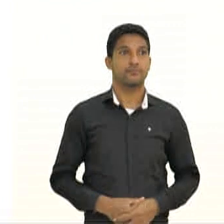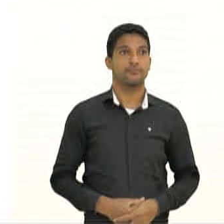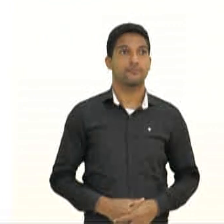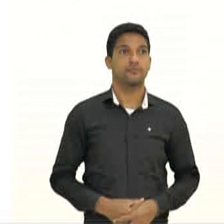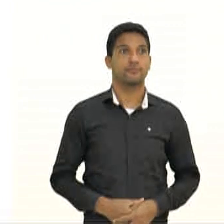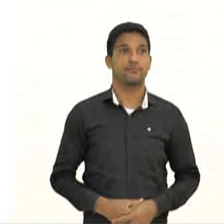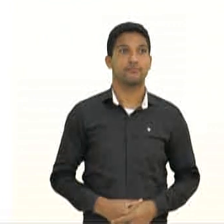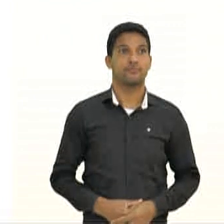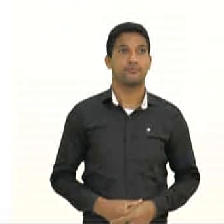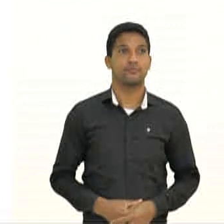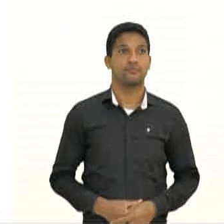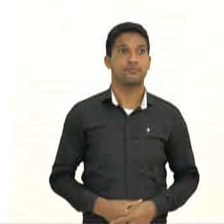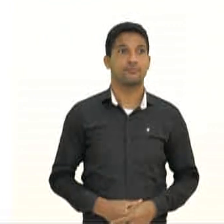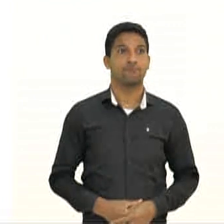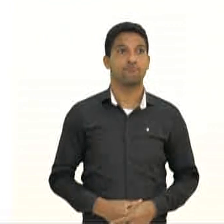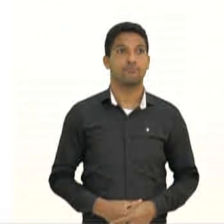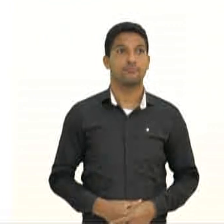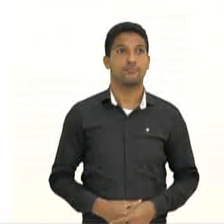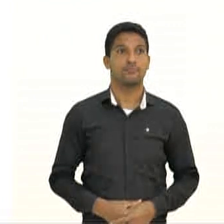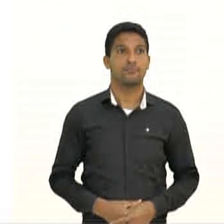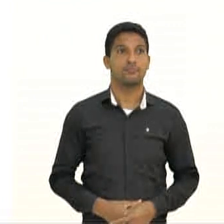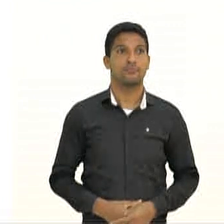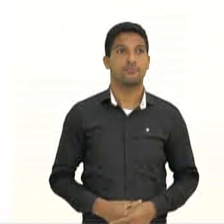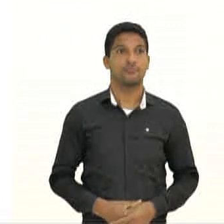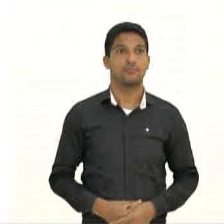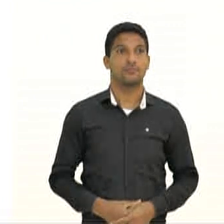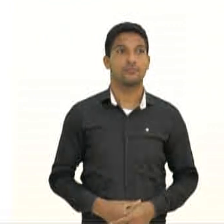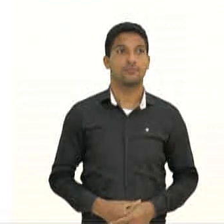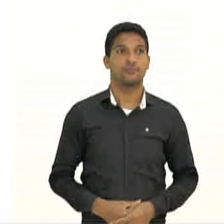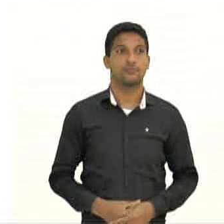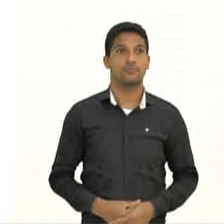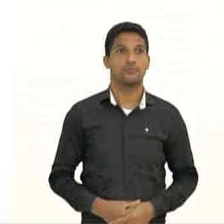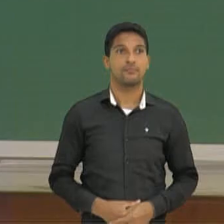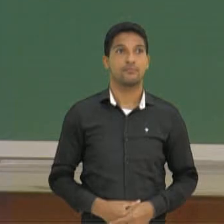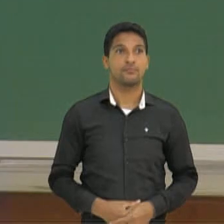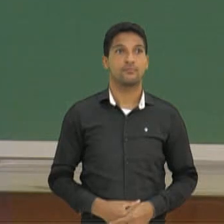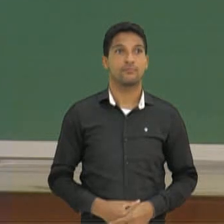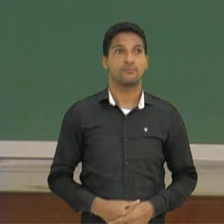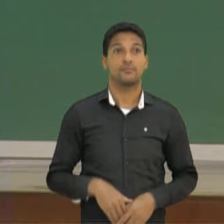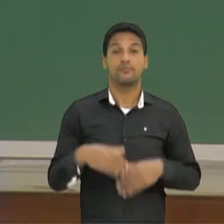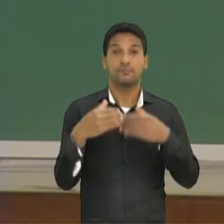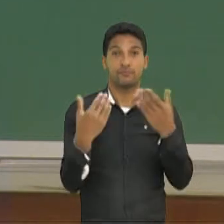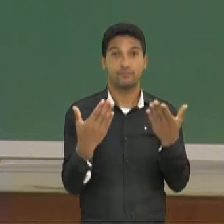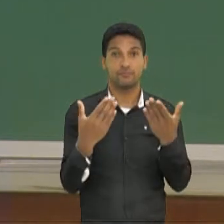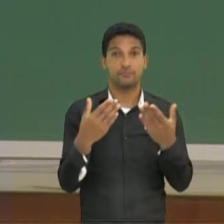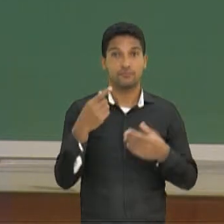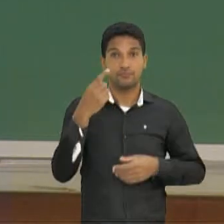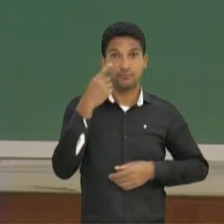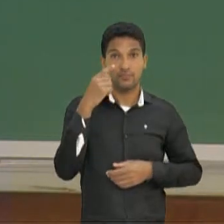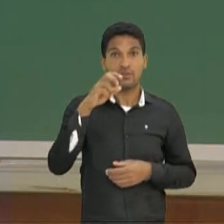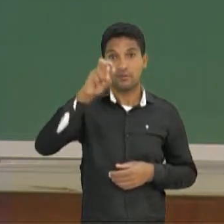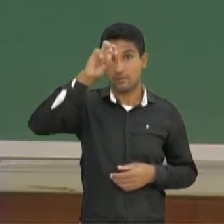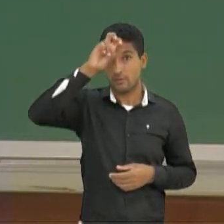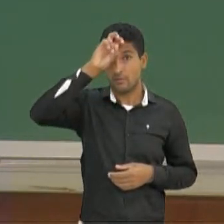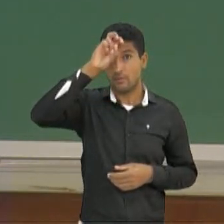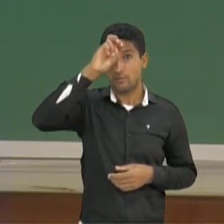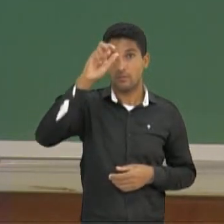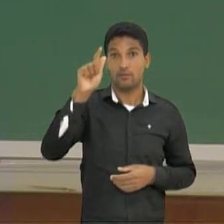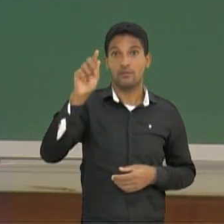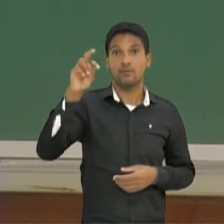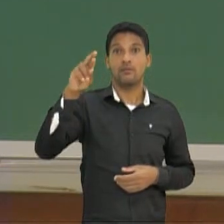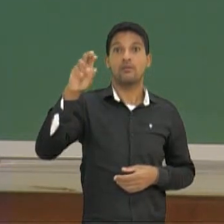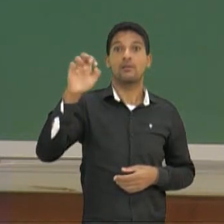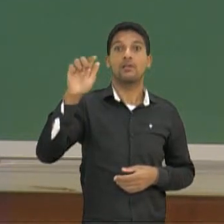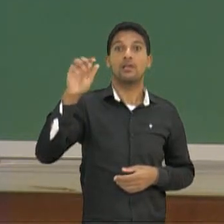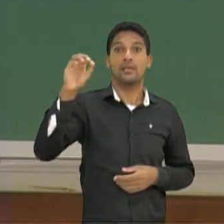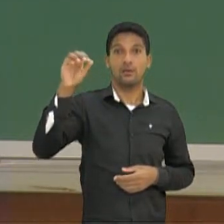a fertilização, tornando assim o primeiro improviso da história, né? Então, como nós sabemos, os gregos tinham bastante